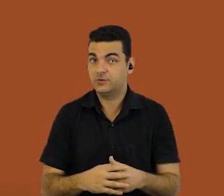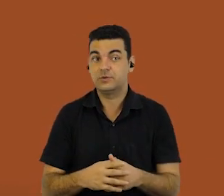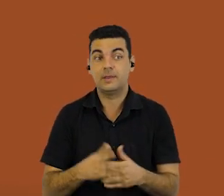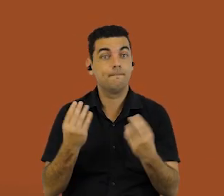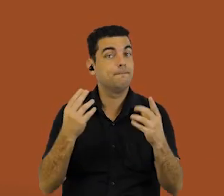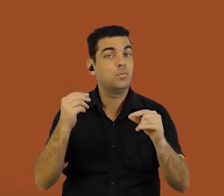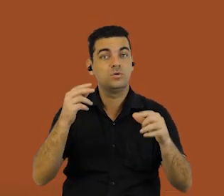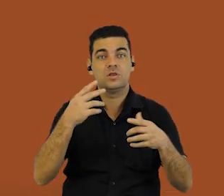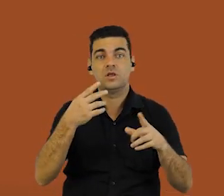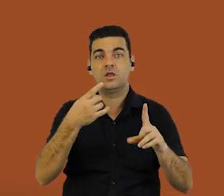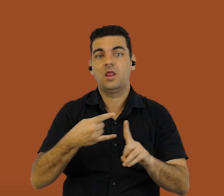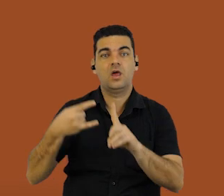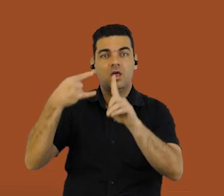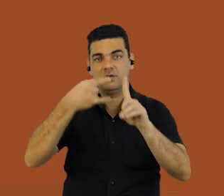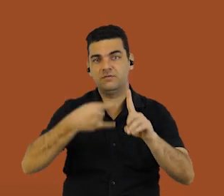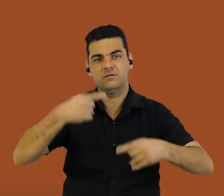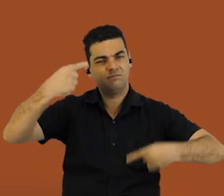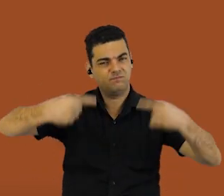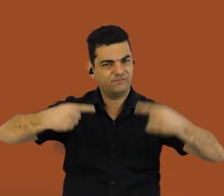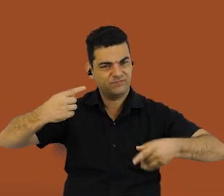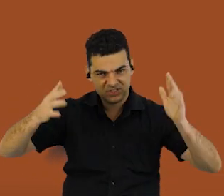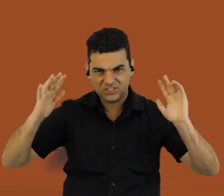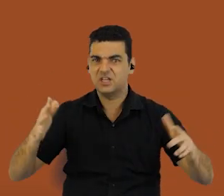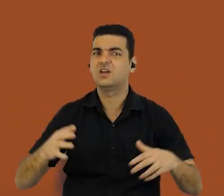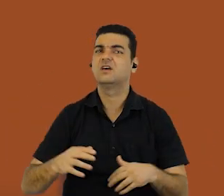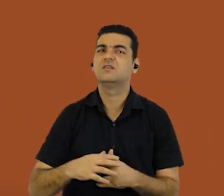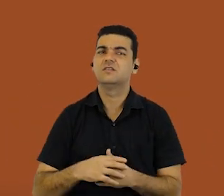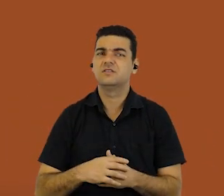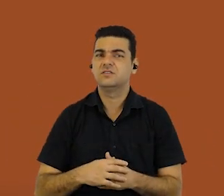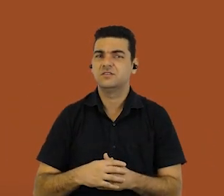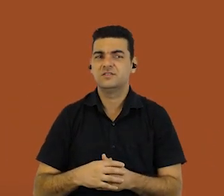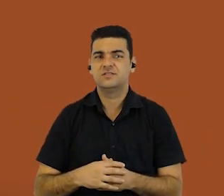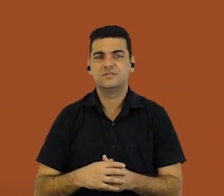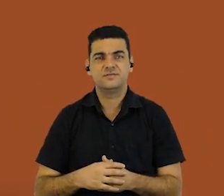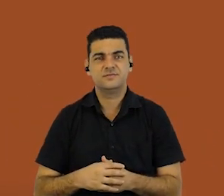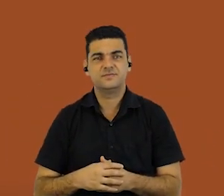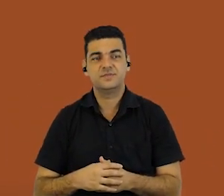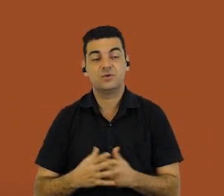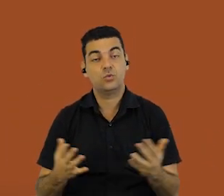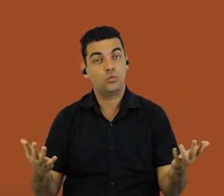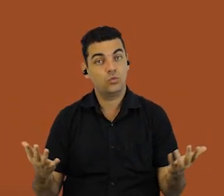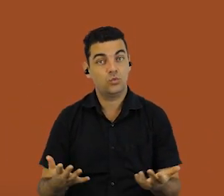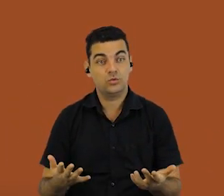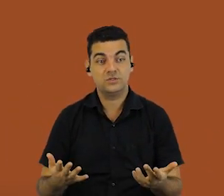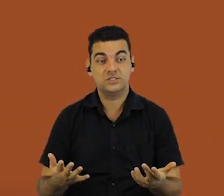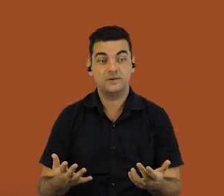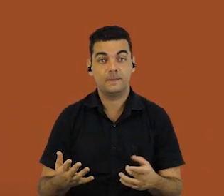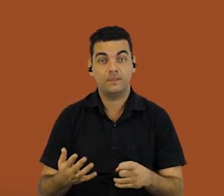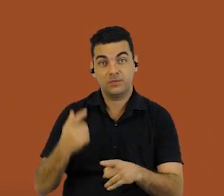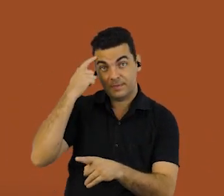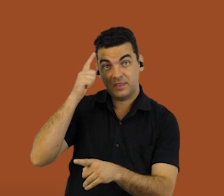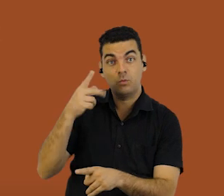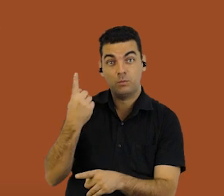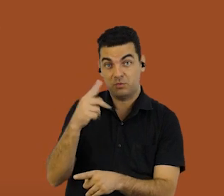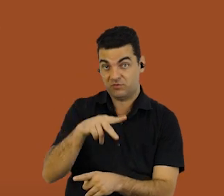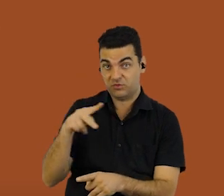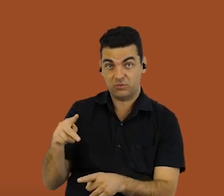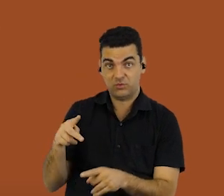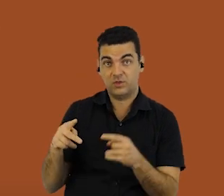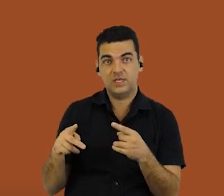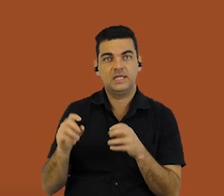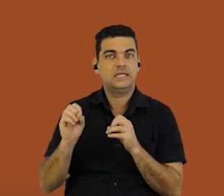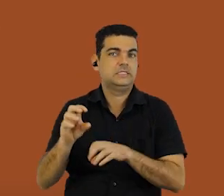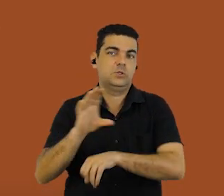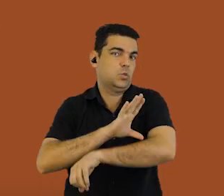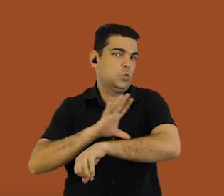tem feito várias discussões. Eu acho que hoje em dia, eu acho que é impossível um professor que